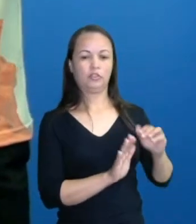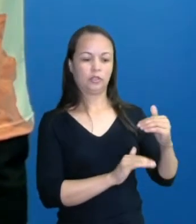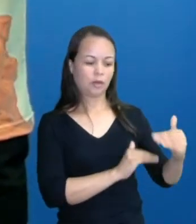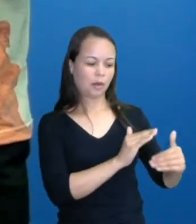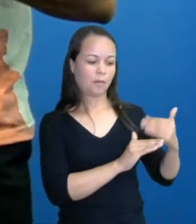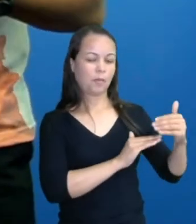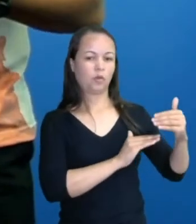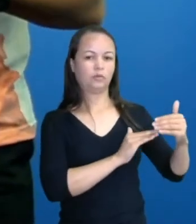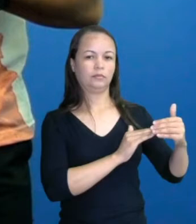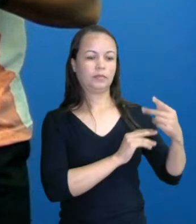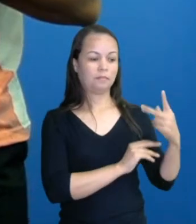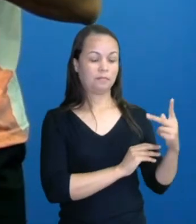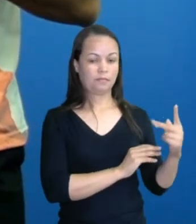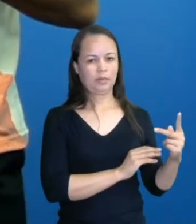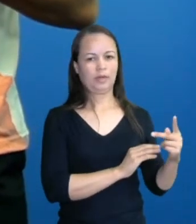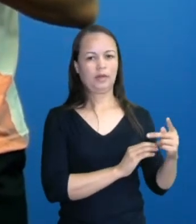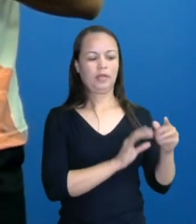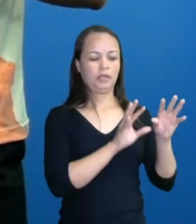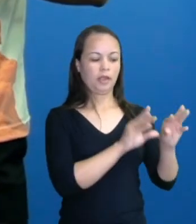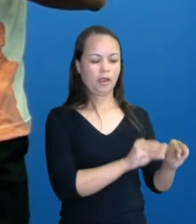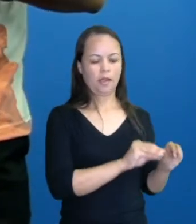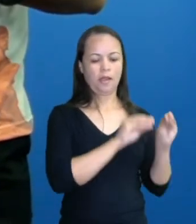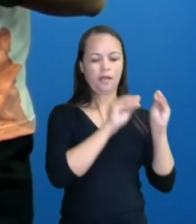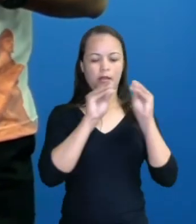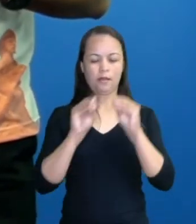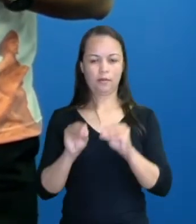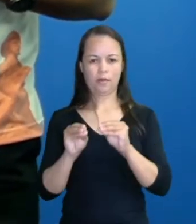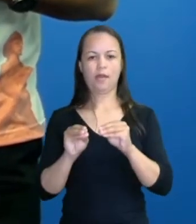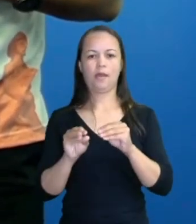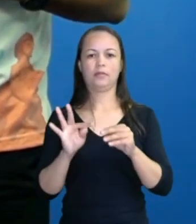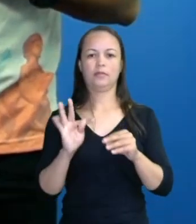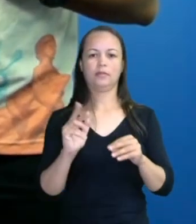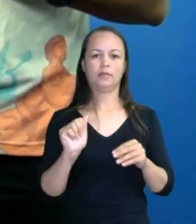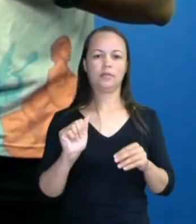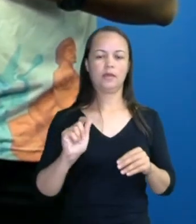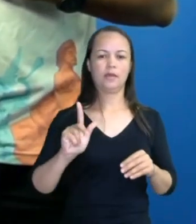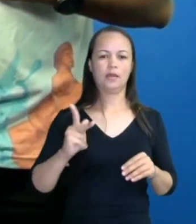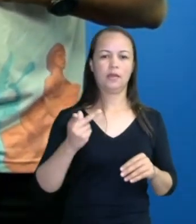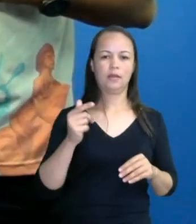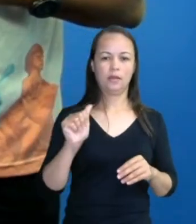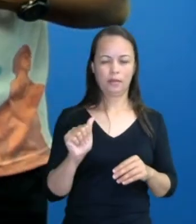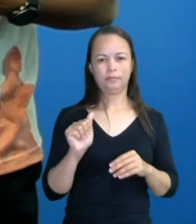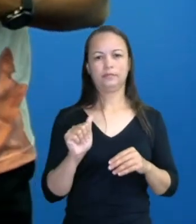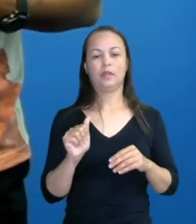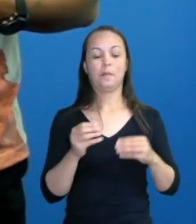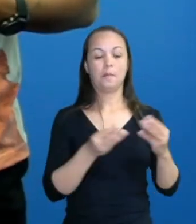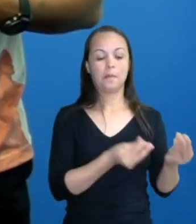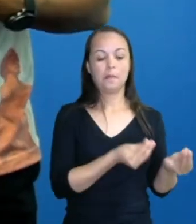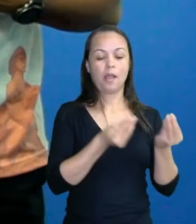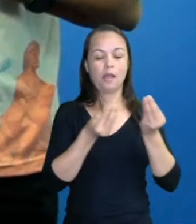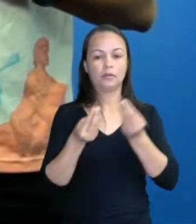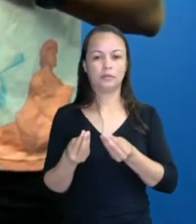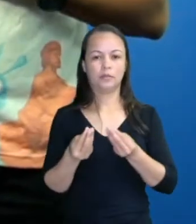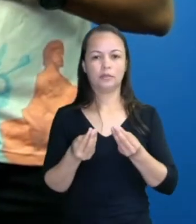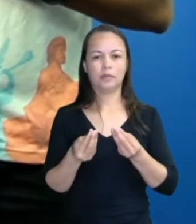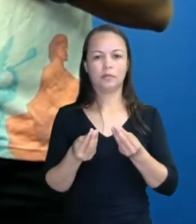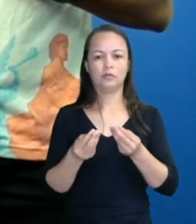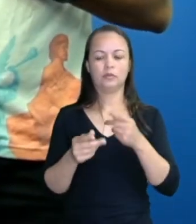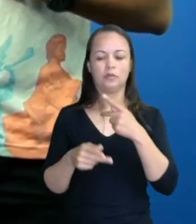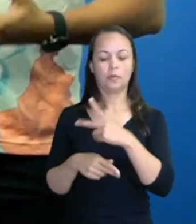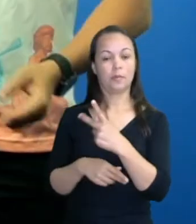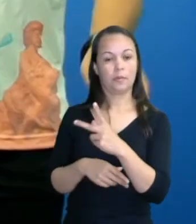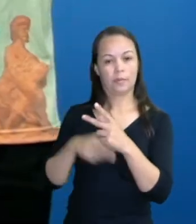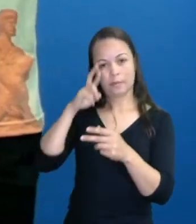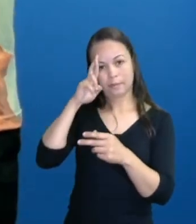produzia para ele tinha que dar a talha. O que é isso? Ele tinha que passar parte dessa produção para o